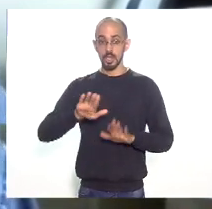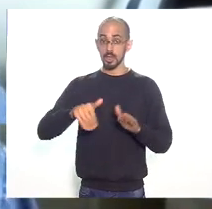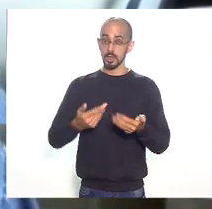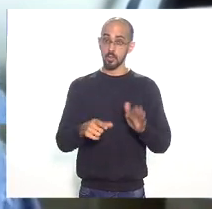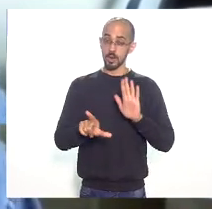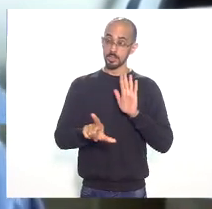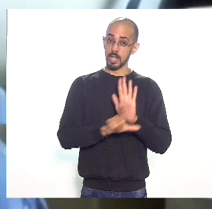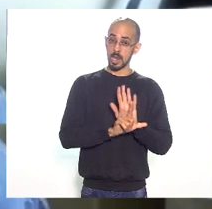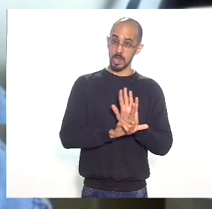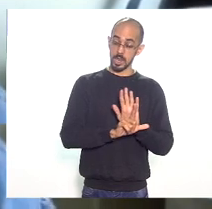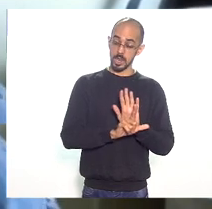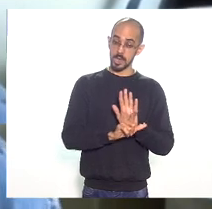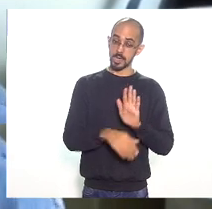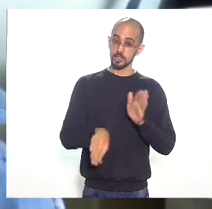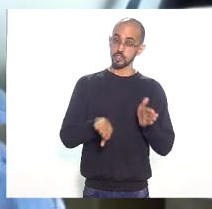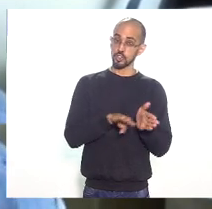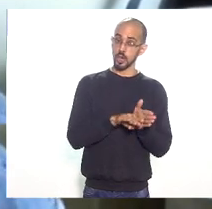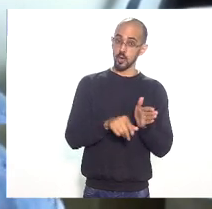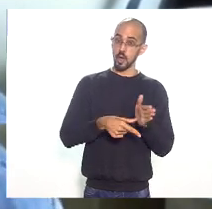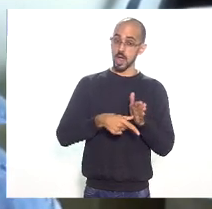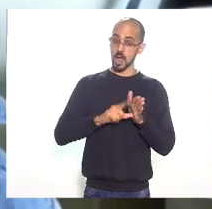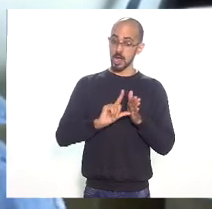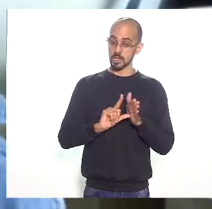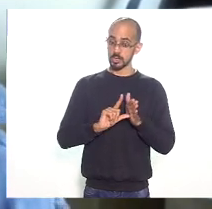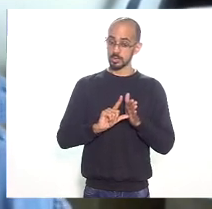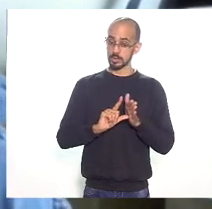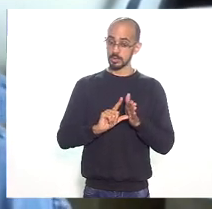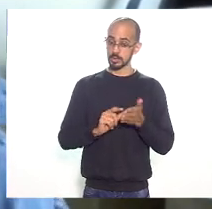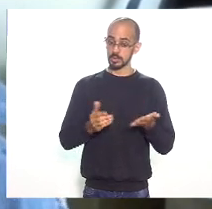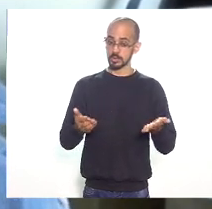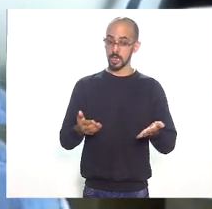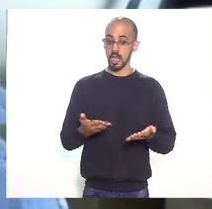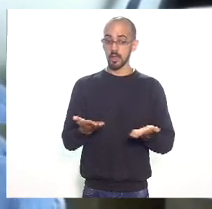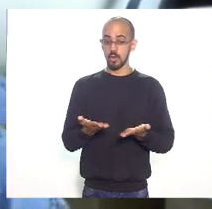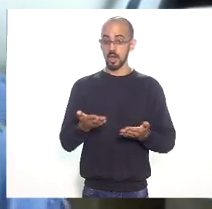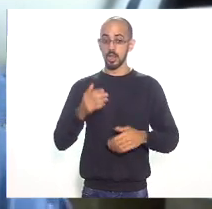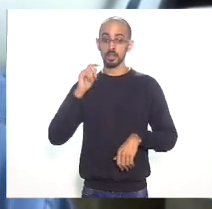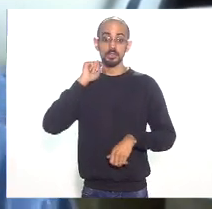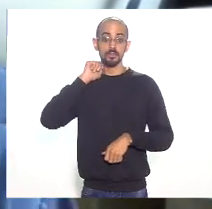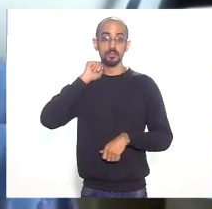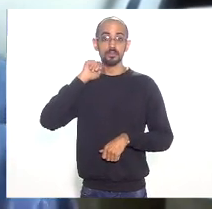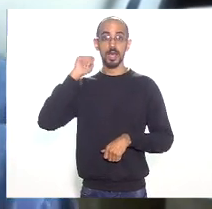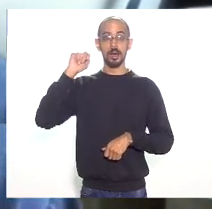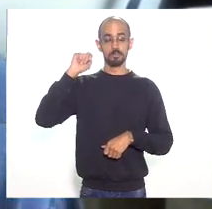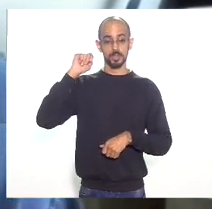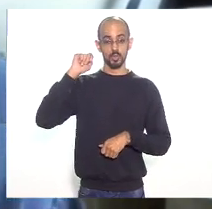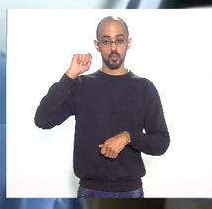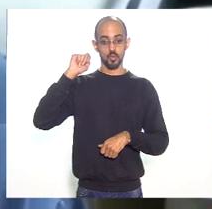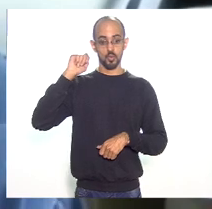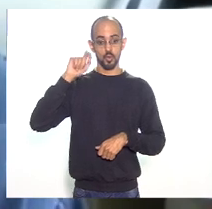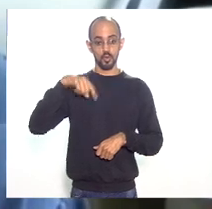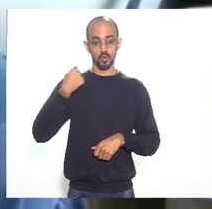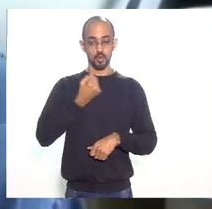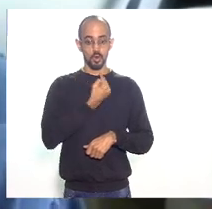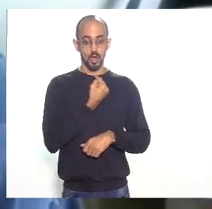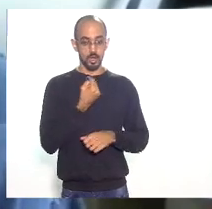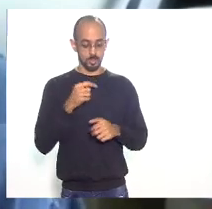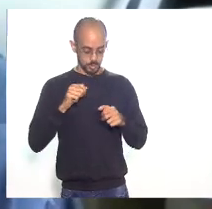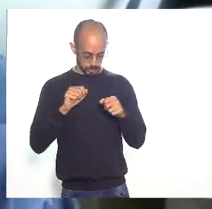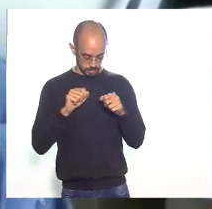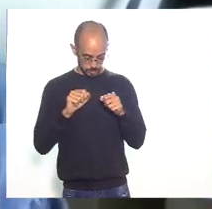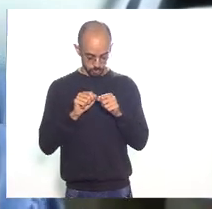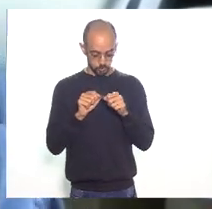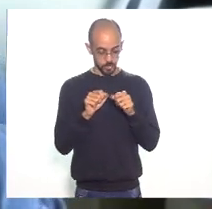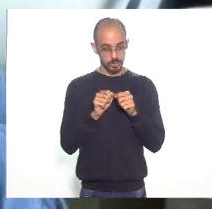precocemente na casa, nós estamos no mês de abril. Estou só julgando forma, não estou entrando em